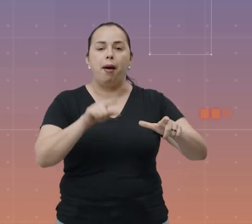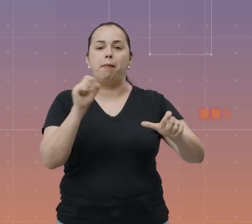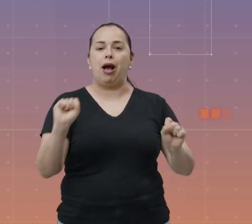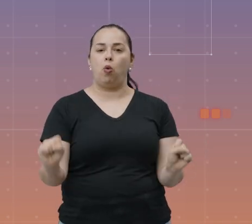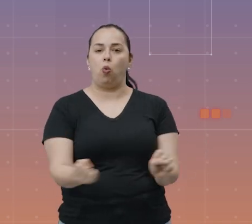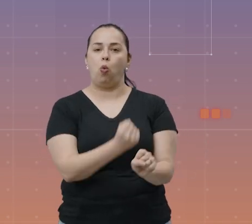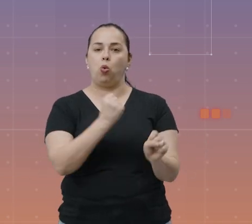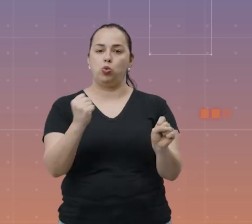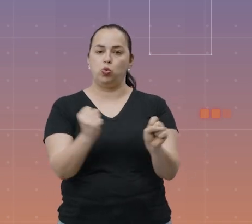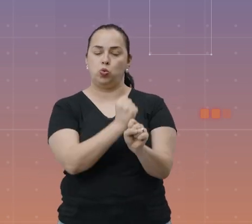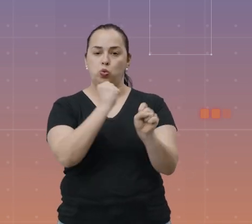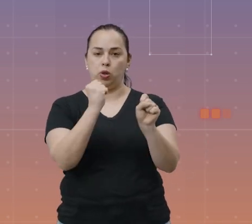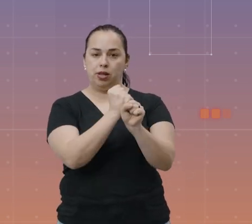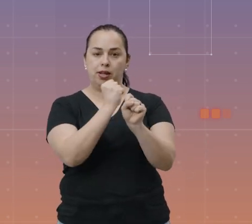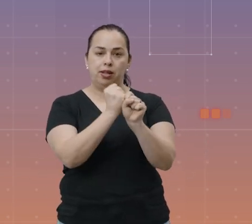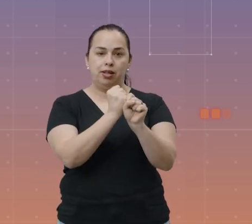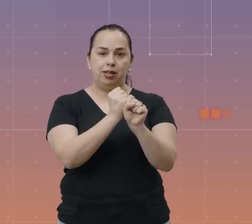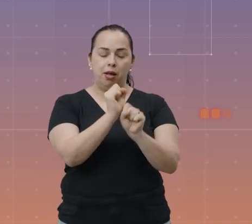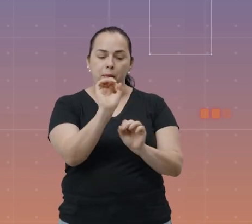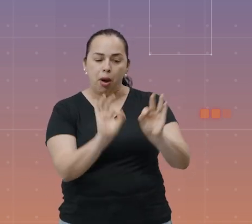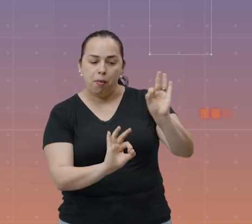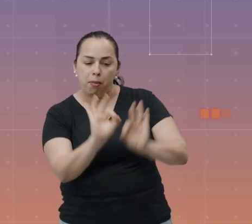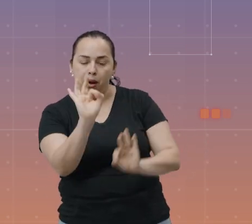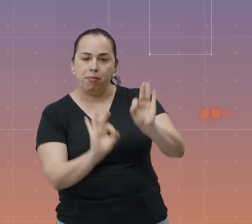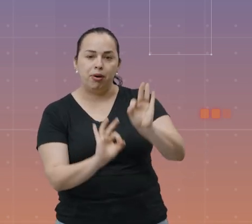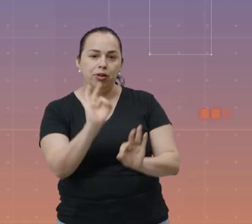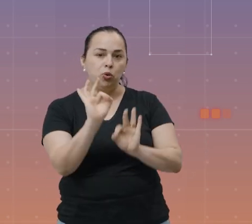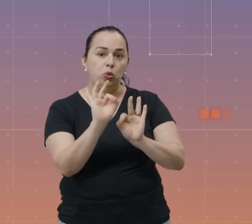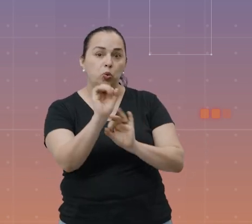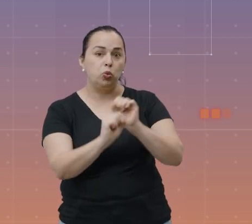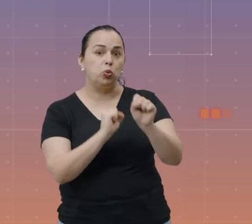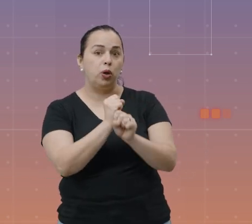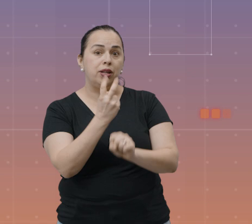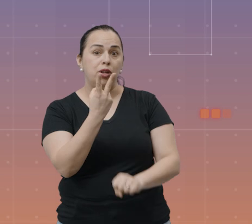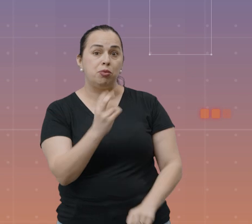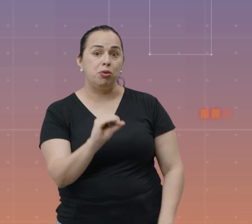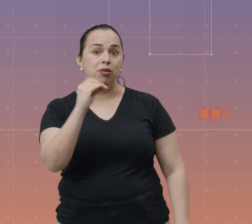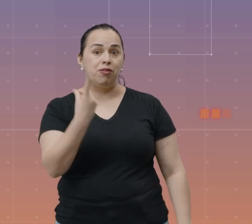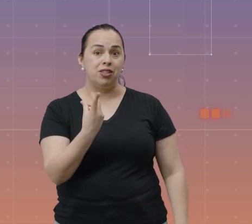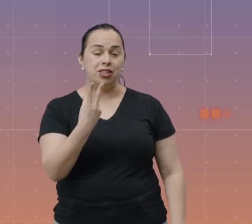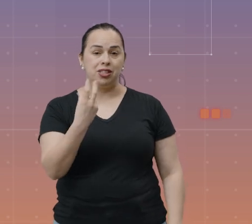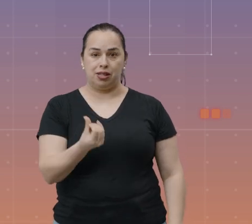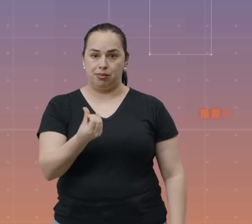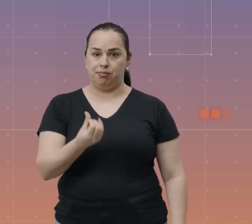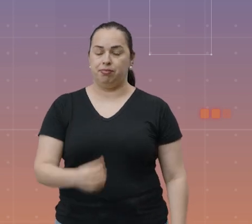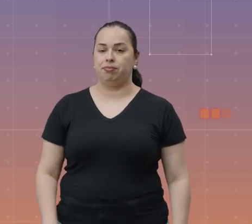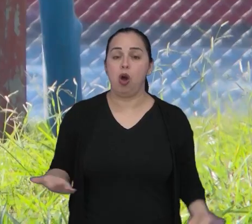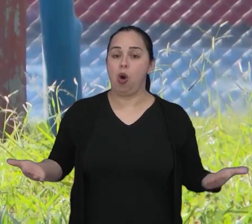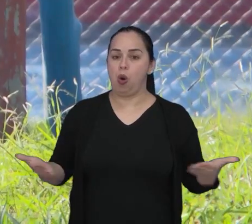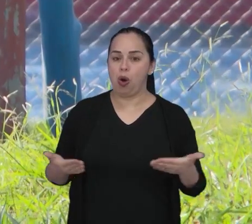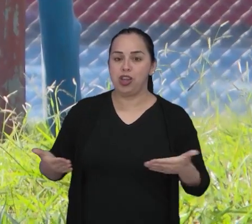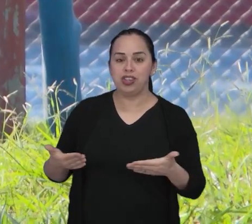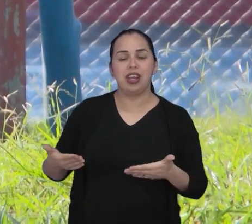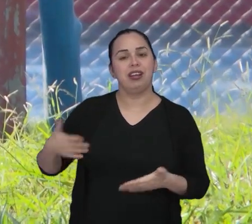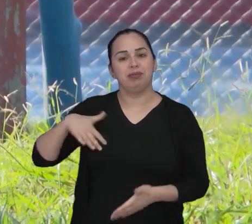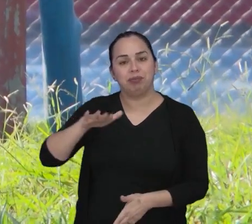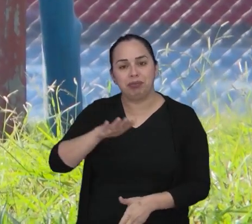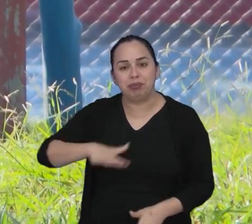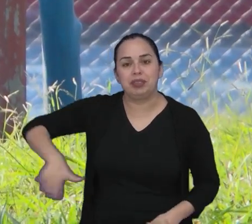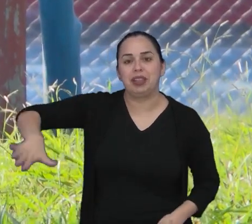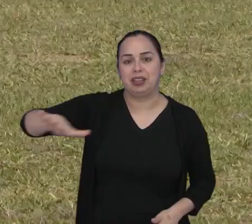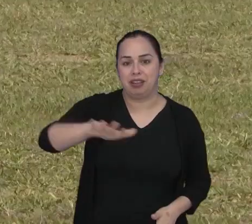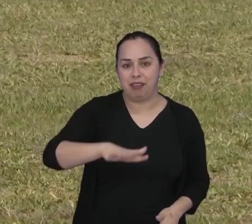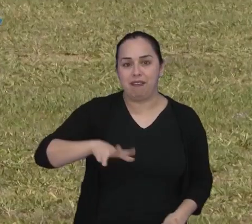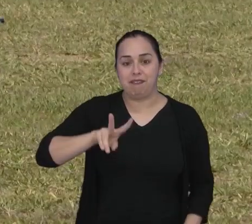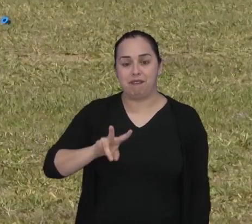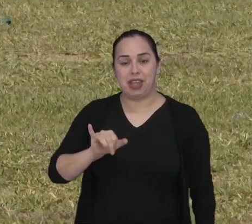sudeste para a construção dessa escola. A previsão é de que a entrega aconteça em 2026. Hoje, o Marcos e o filho